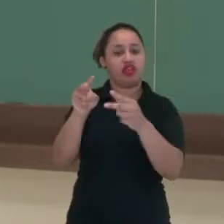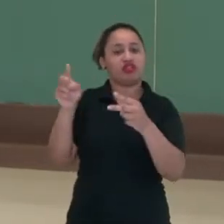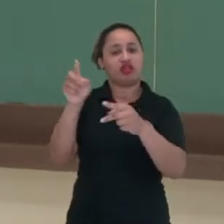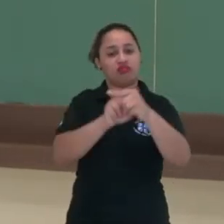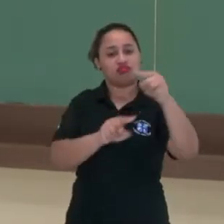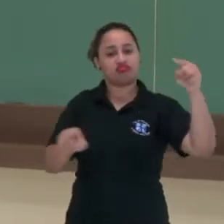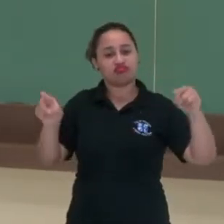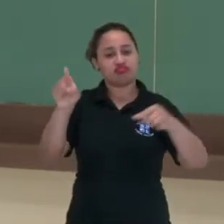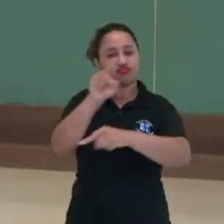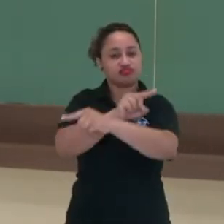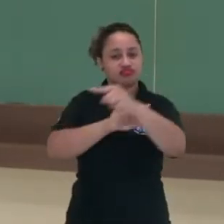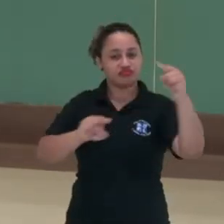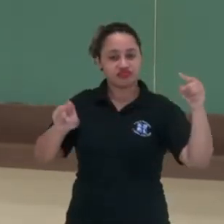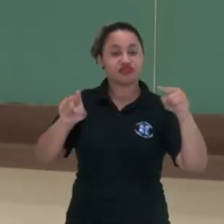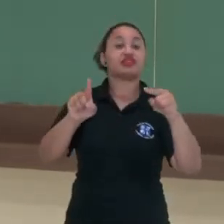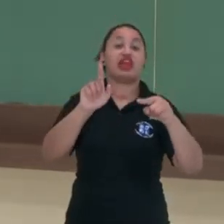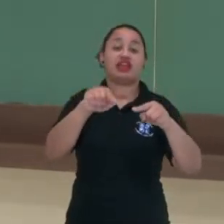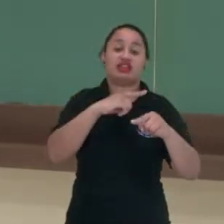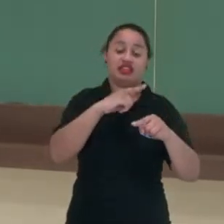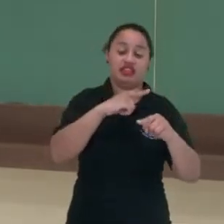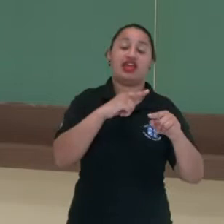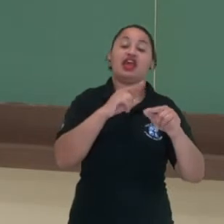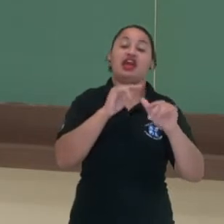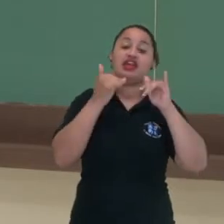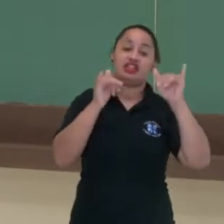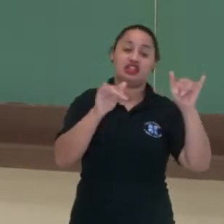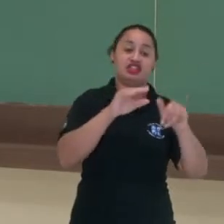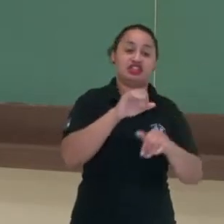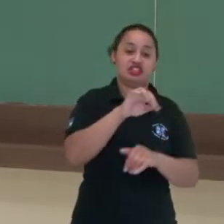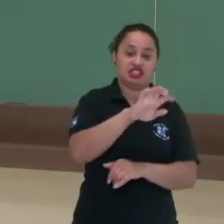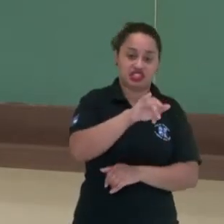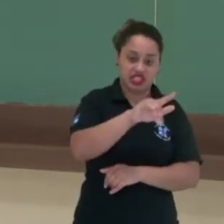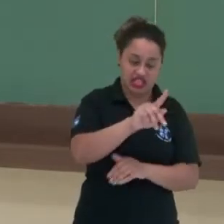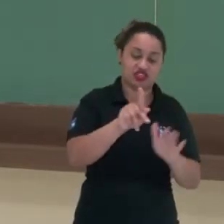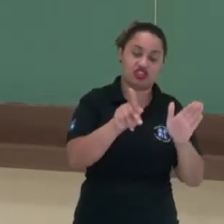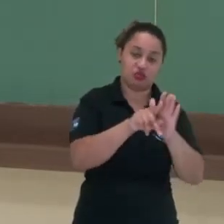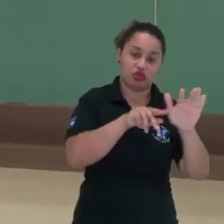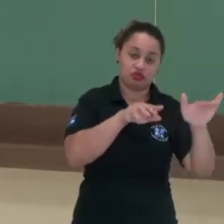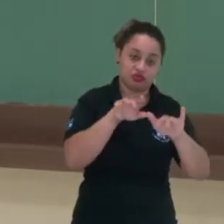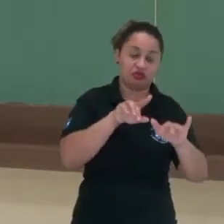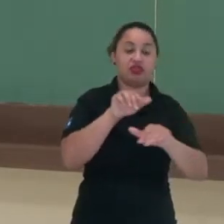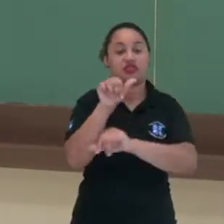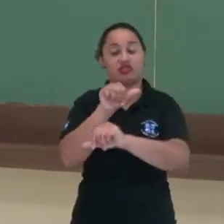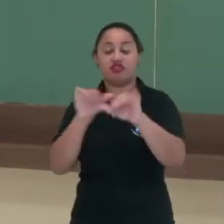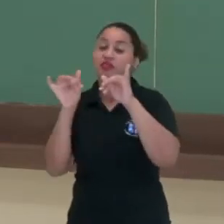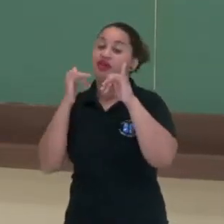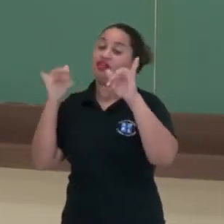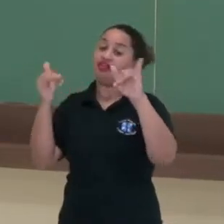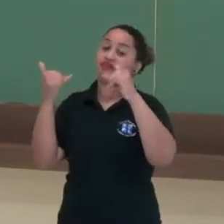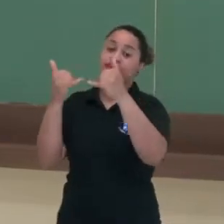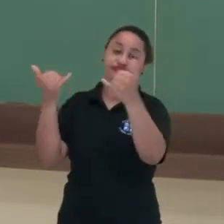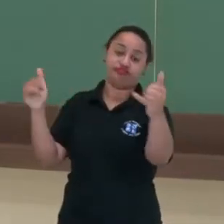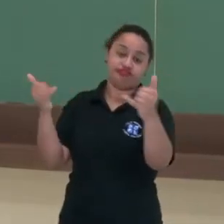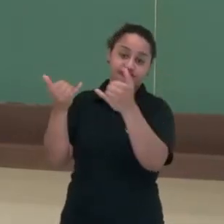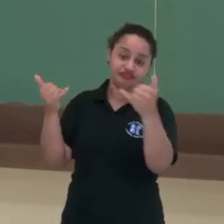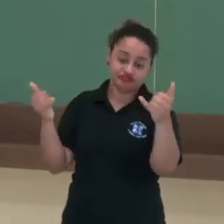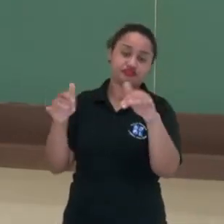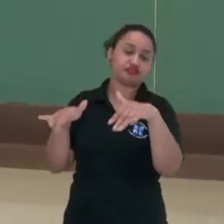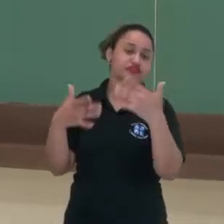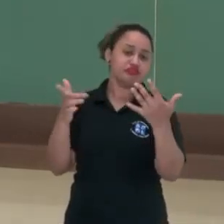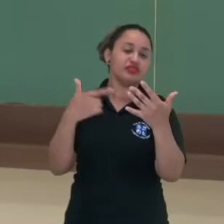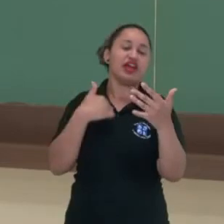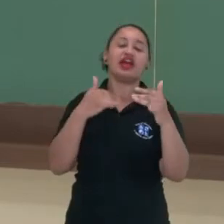energia cinética, que é a energia do movimento, em eletricidade. Então, a energia cinética é aquela energia